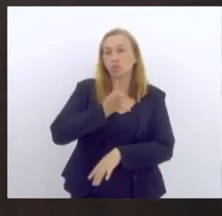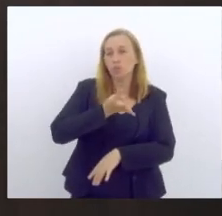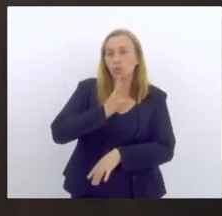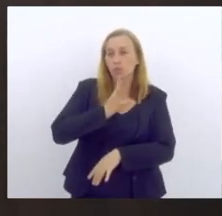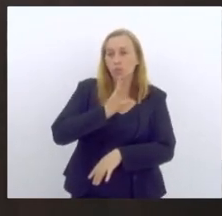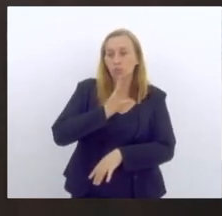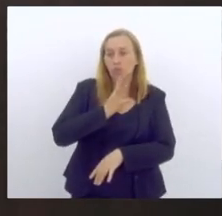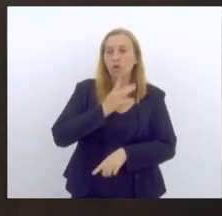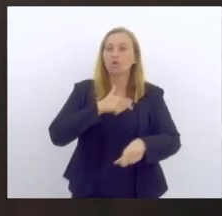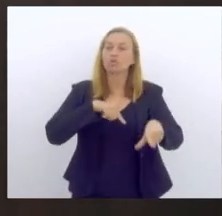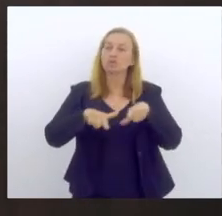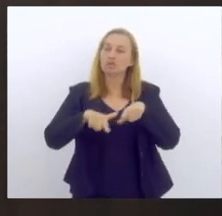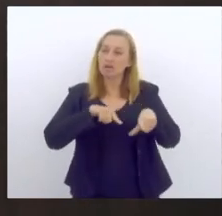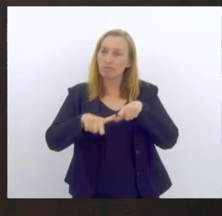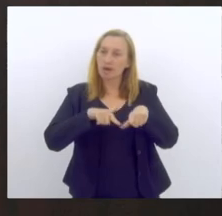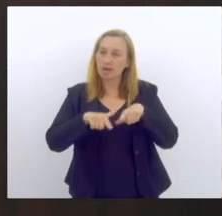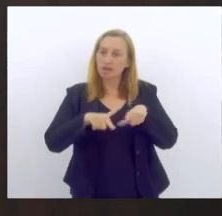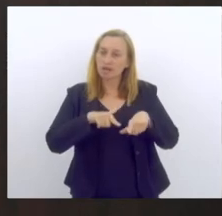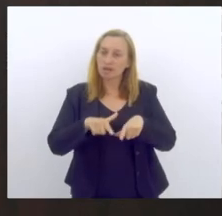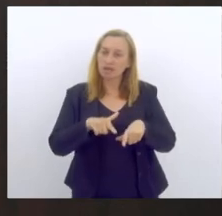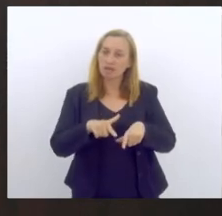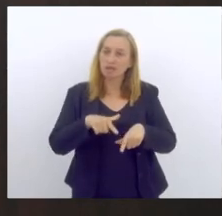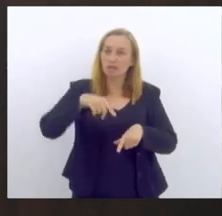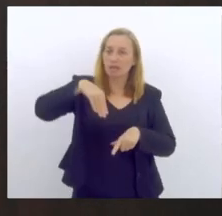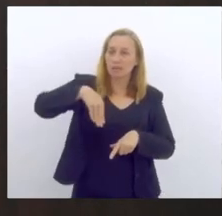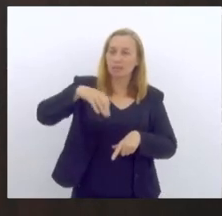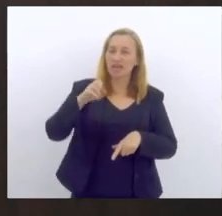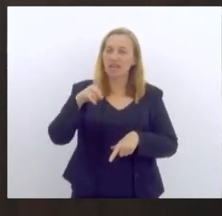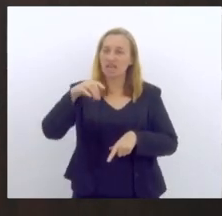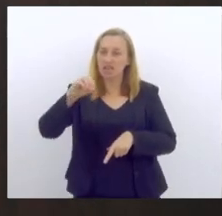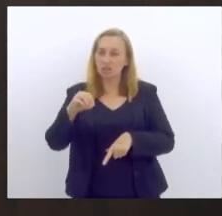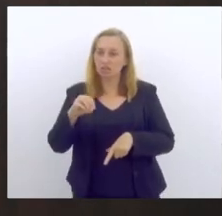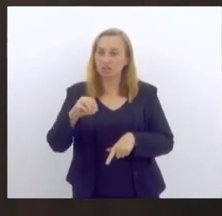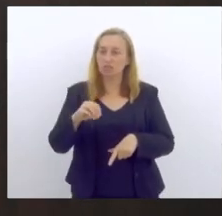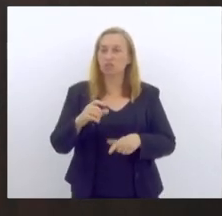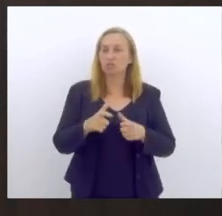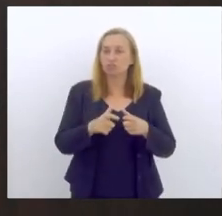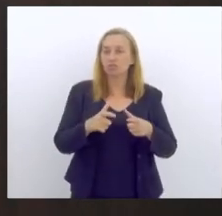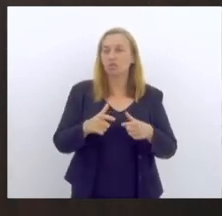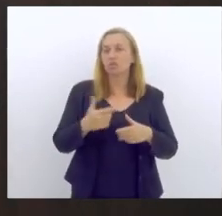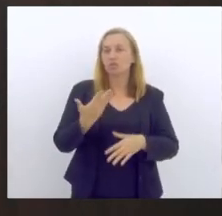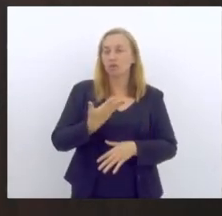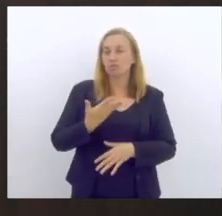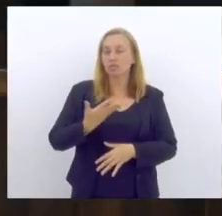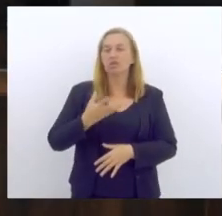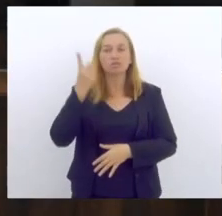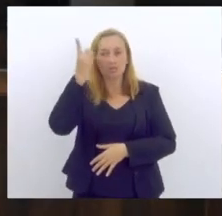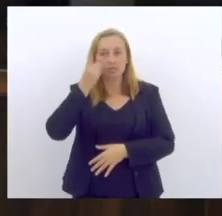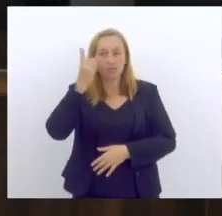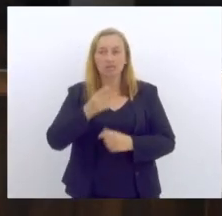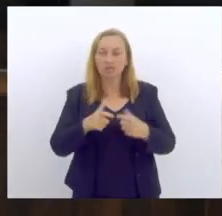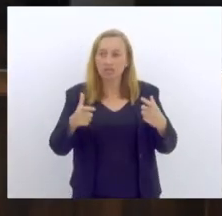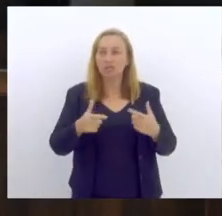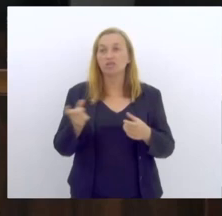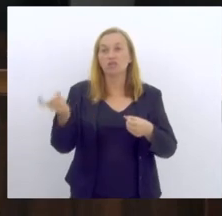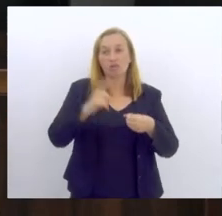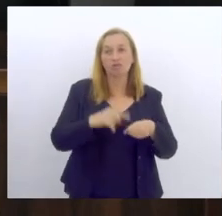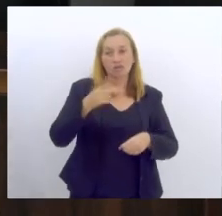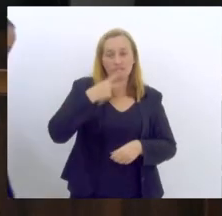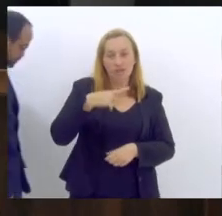trabalho do esmerino que foi um grande deputado mas volto a dizer